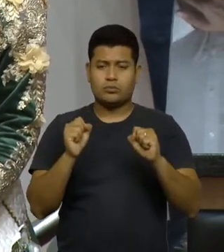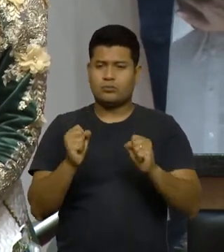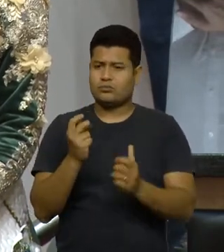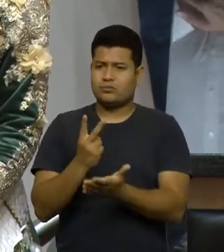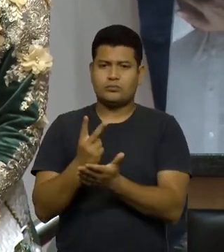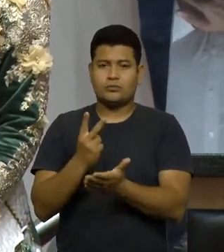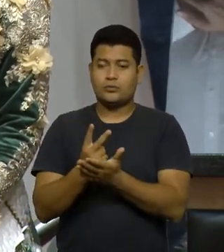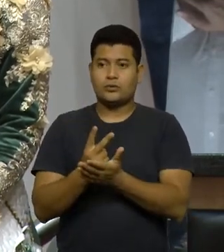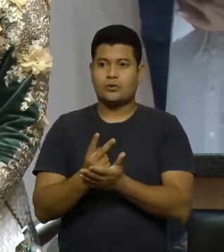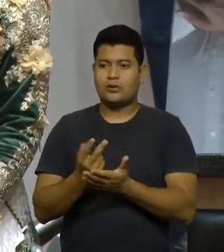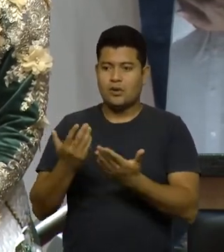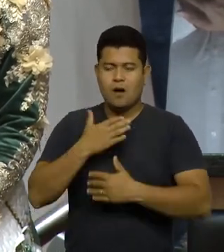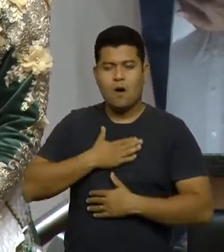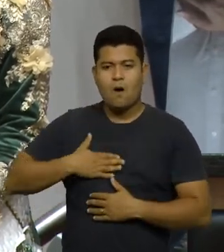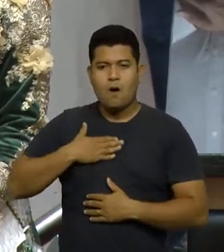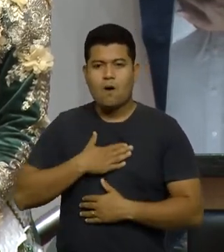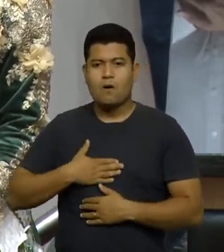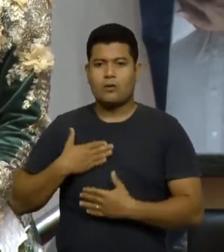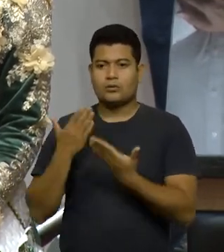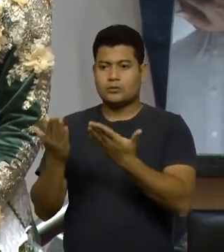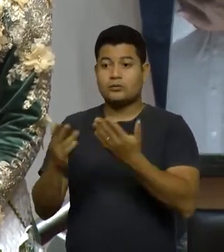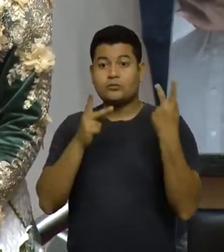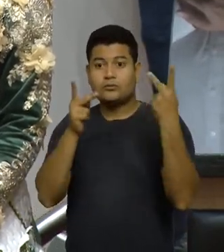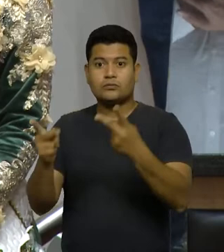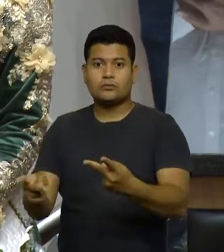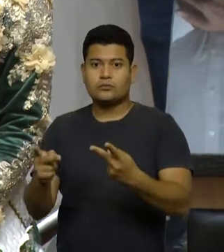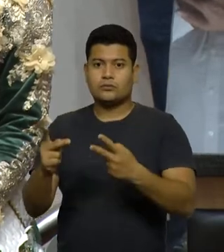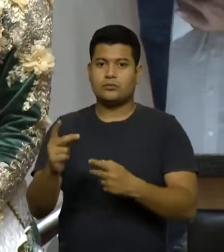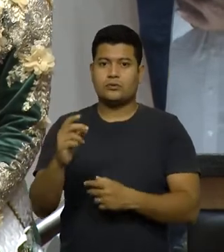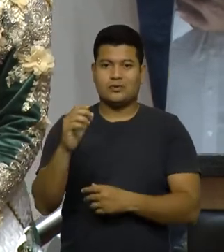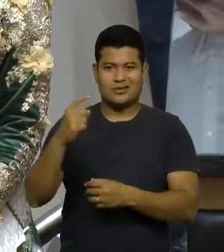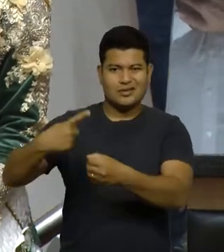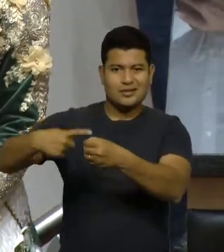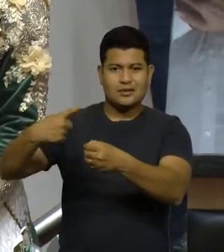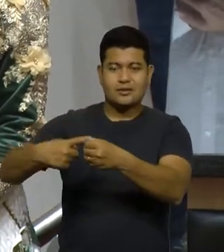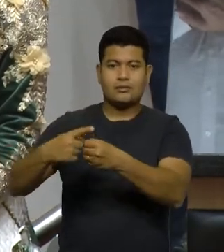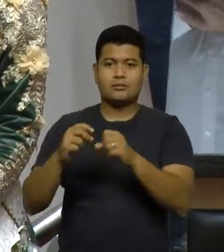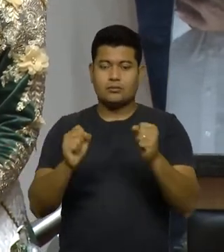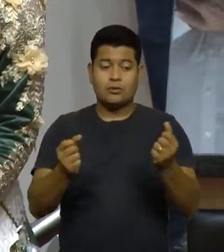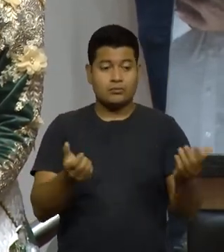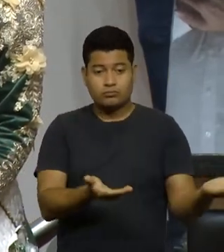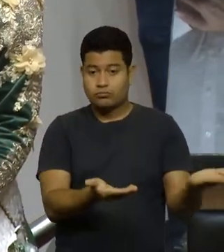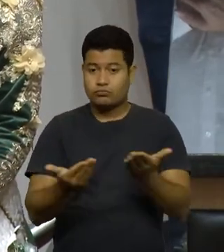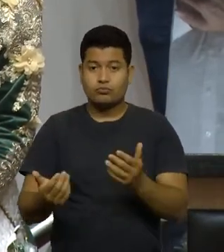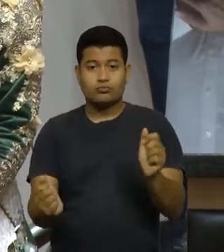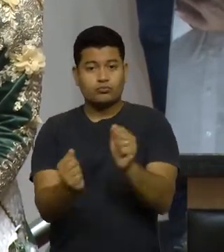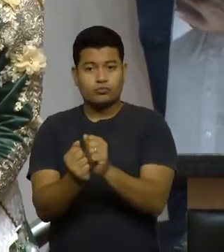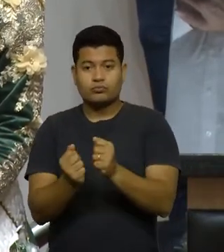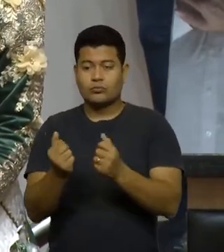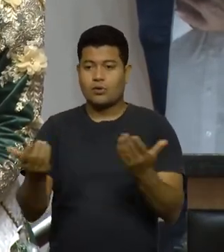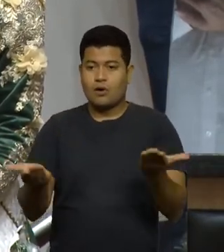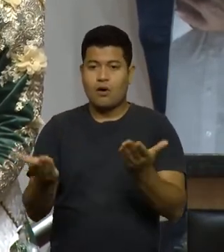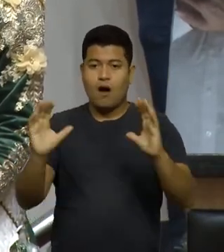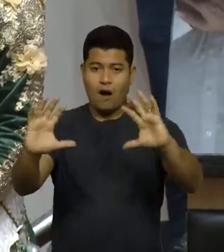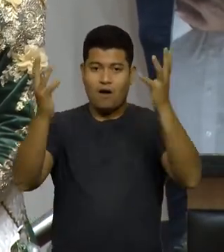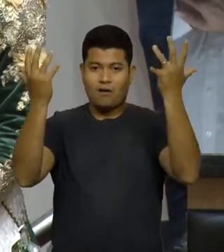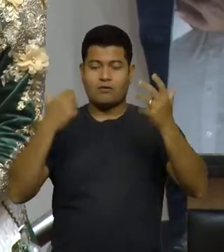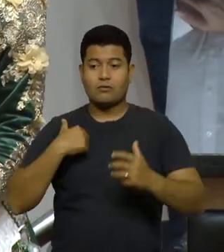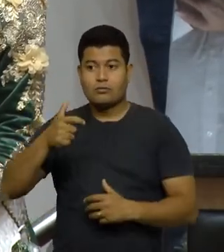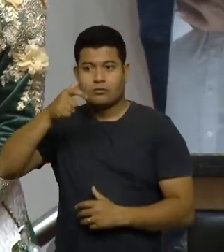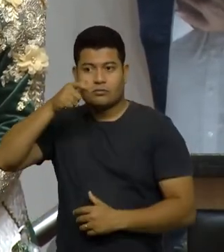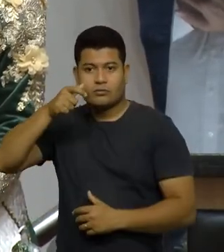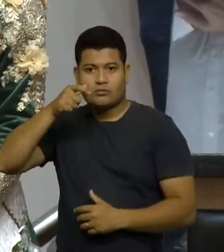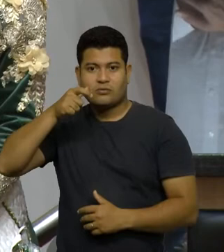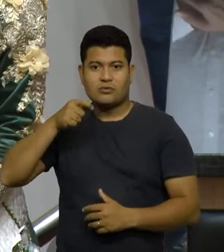que sempre esteve conosco, a estar nesse momento festivo, acompanhando